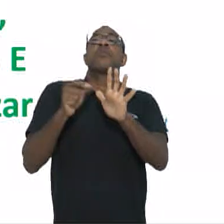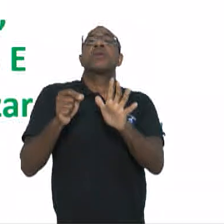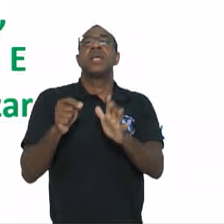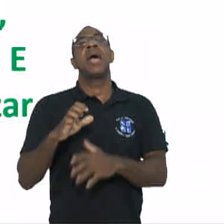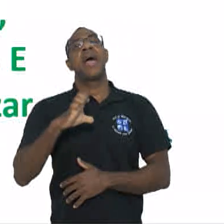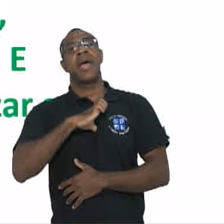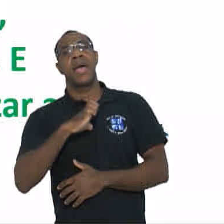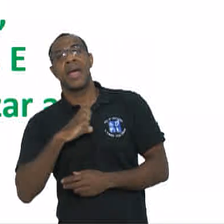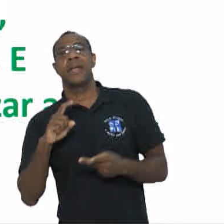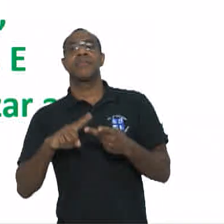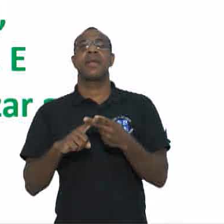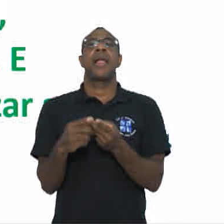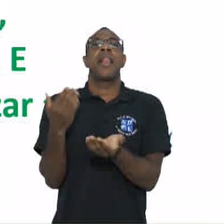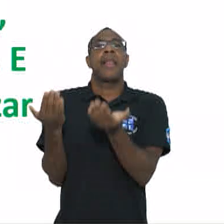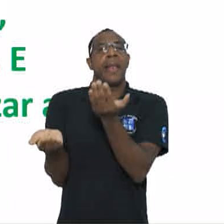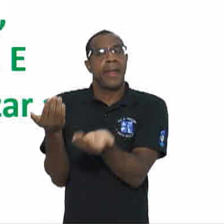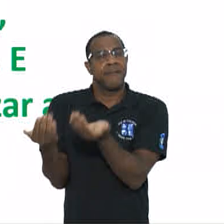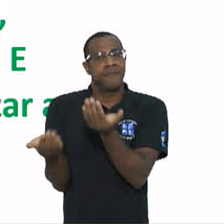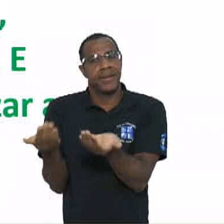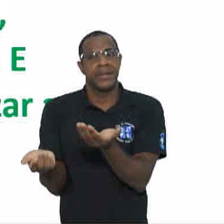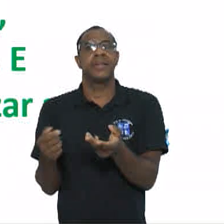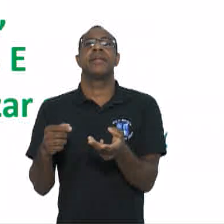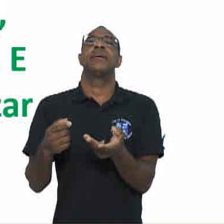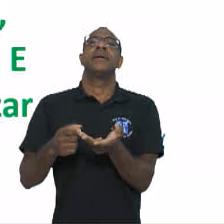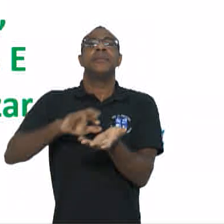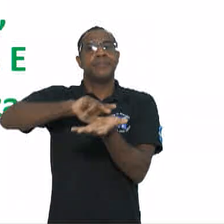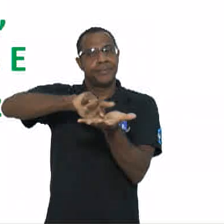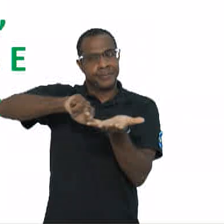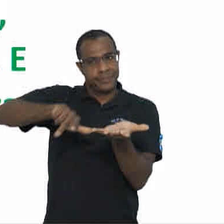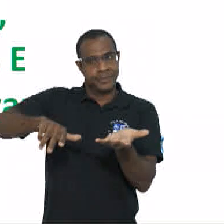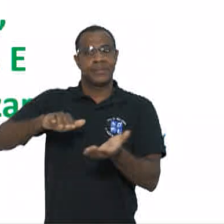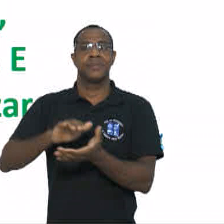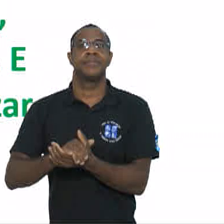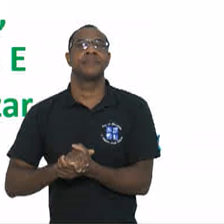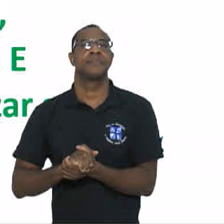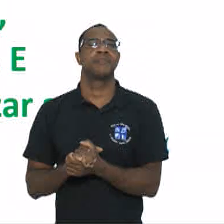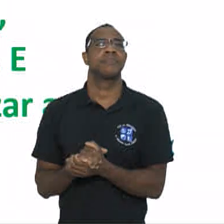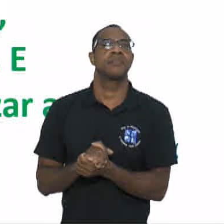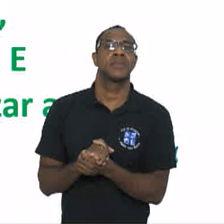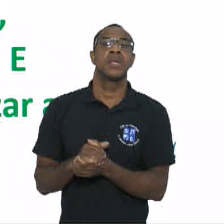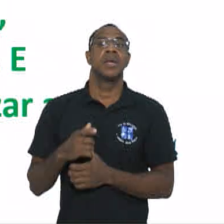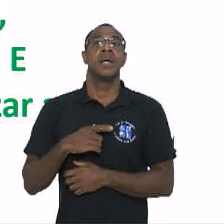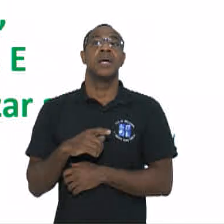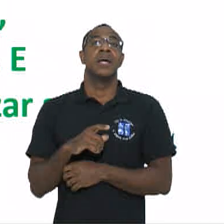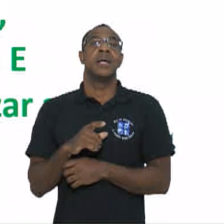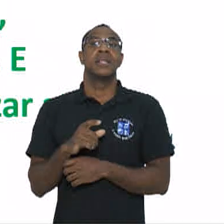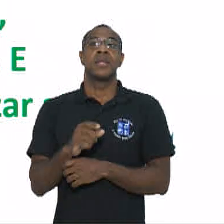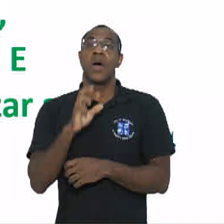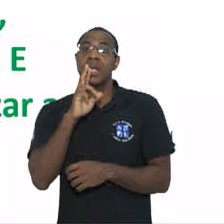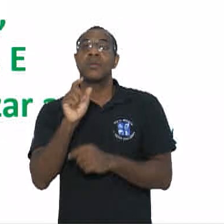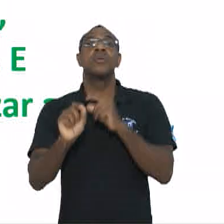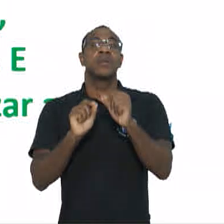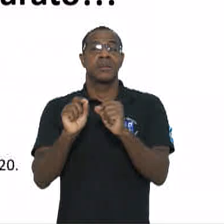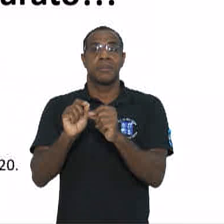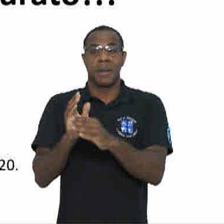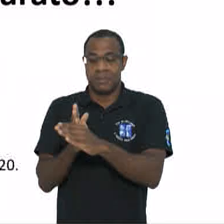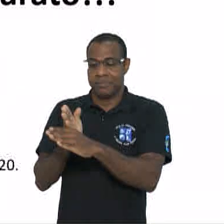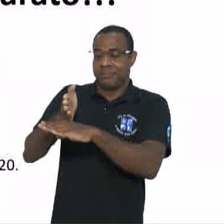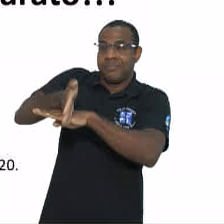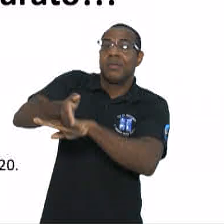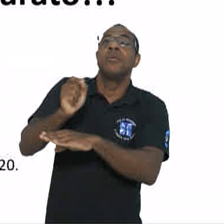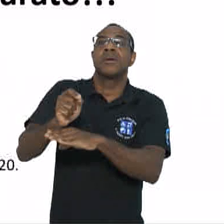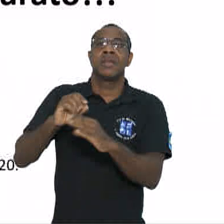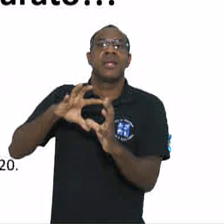Deus Anubis cuidava da balança e Osíris ficava aguardando o veredito, o resultado, para autorizar a entrada no mundo